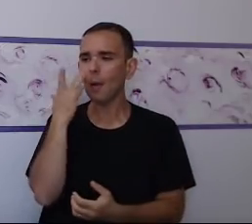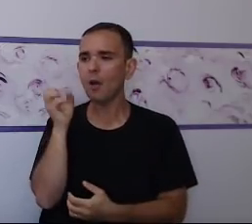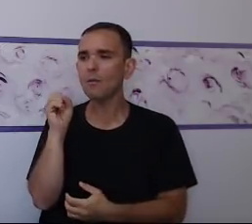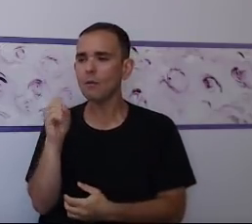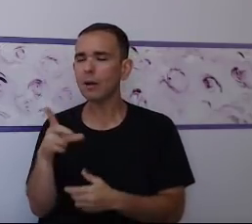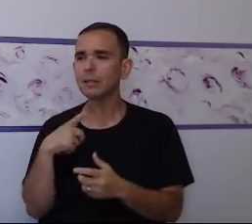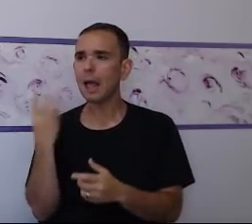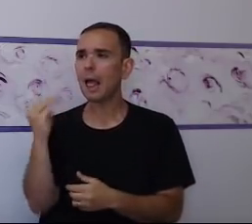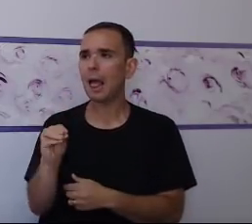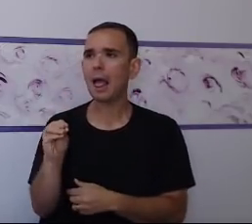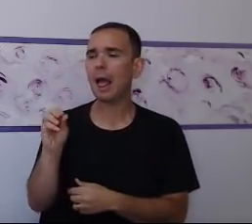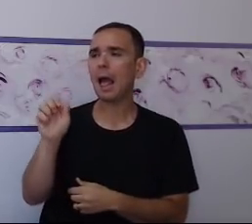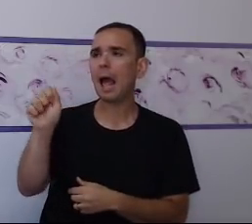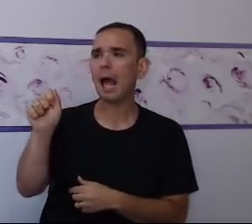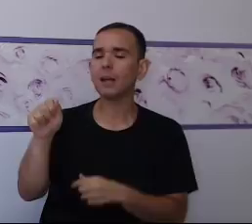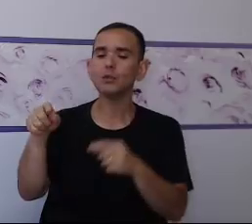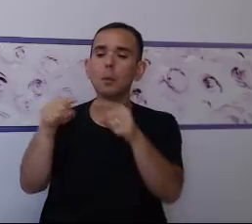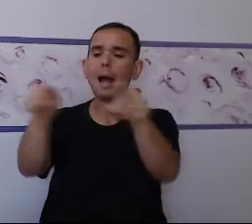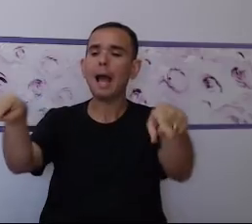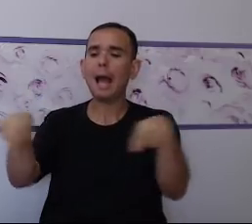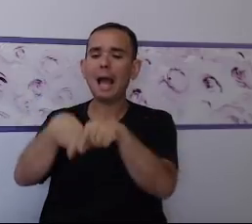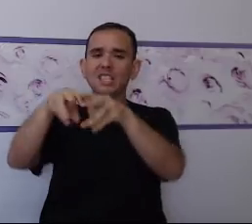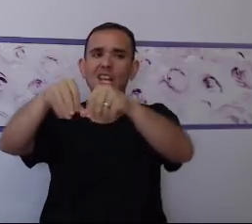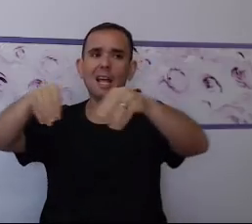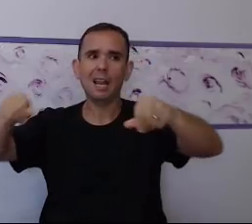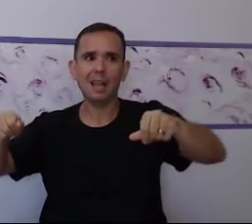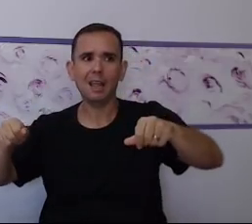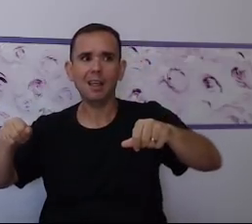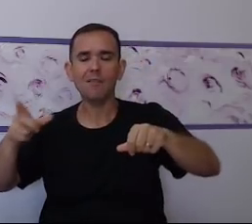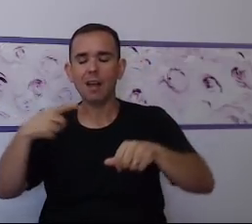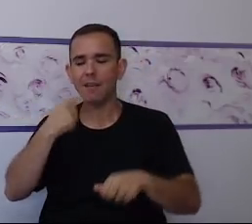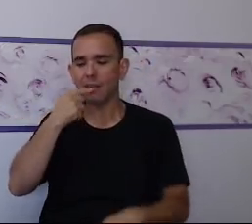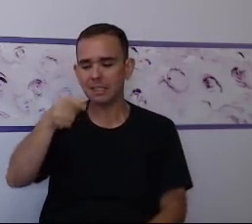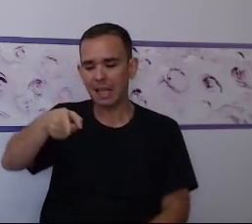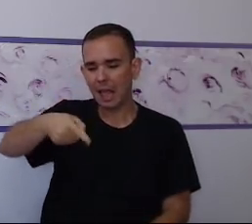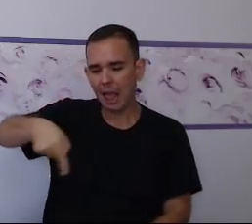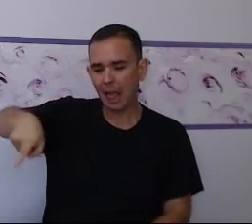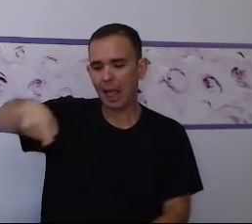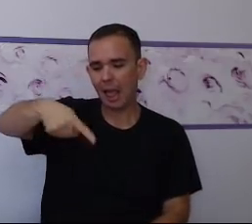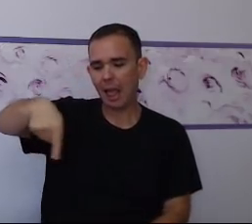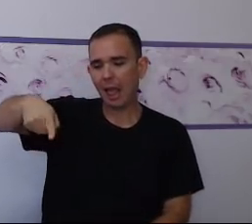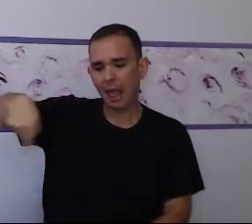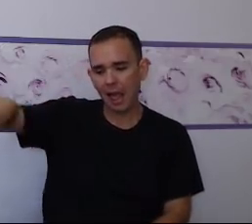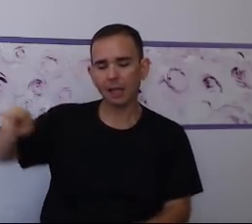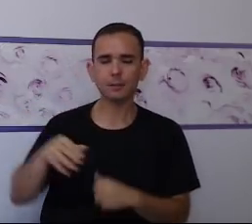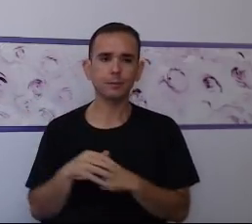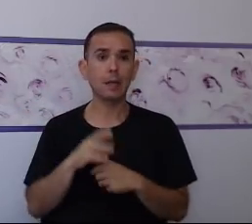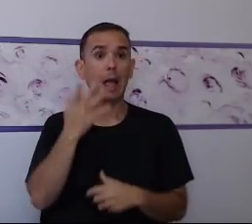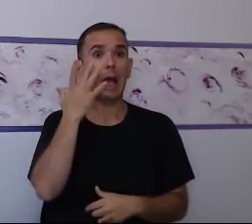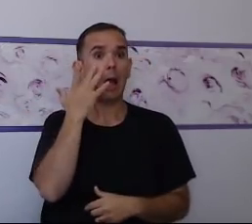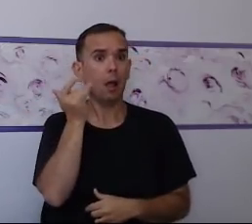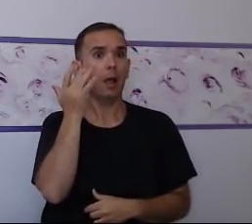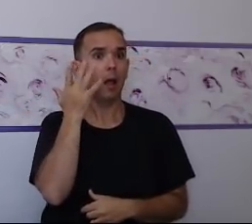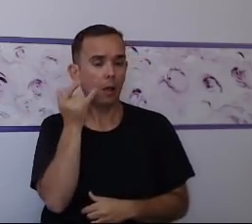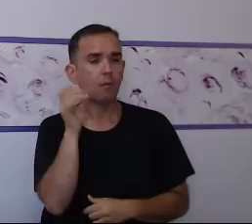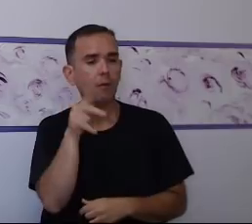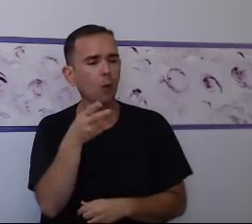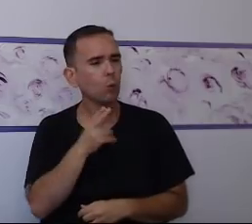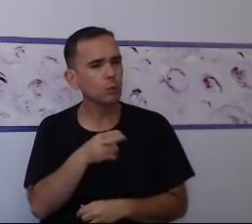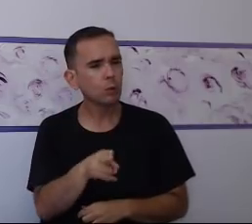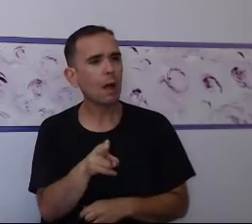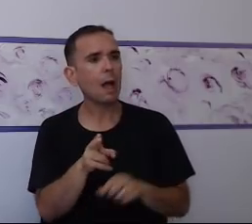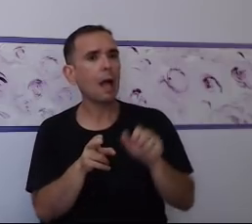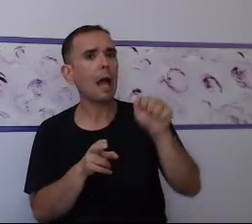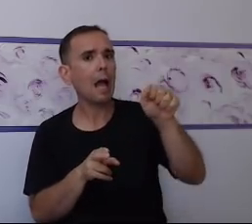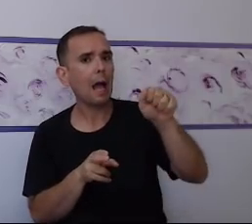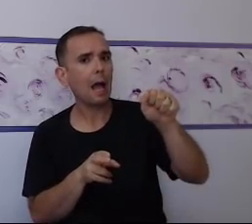trazer a letra A numa caixa de areia, aonde ele vai fazer A na caixa de areia. Depois de amanhã eu vou continuar trabalhando com a